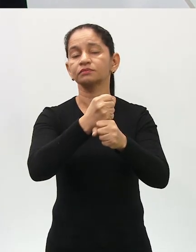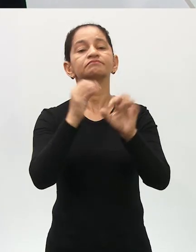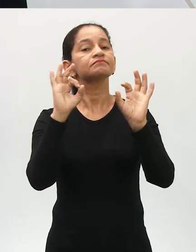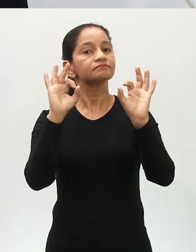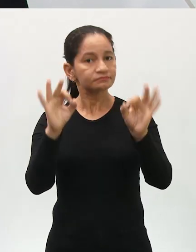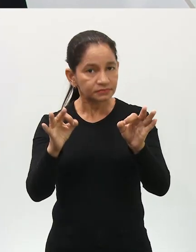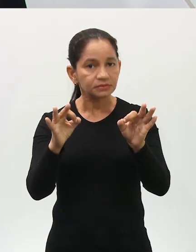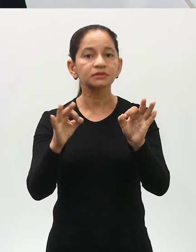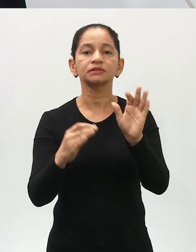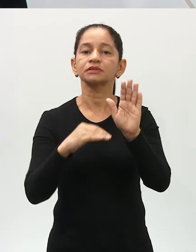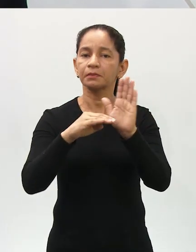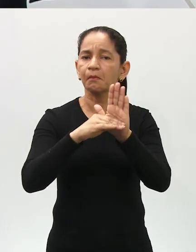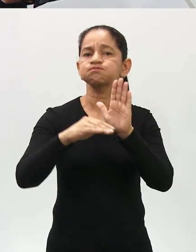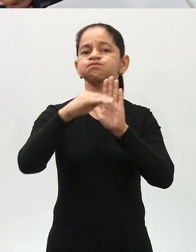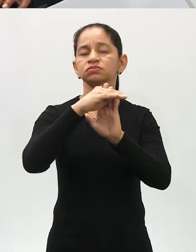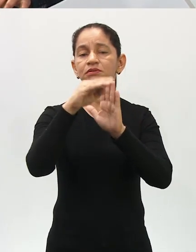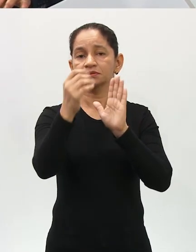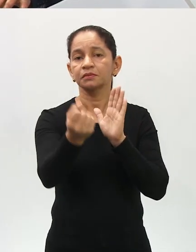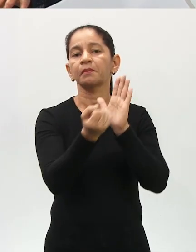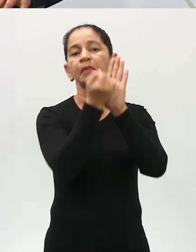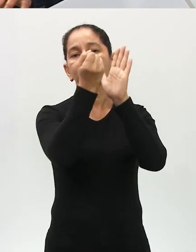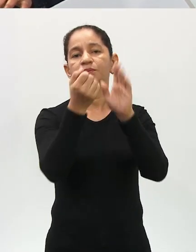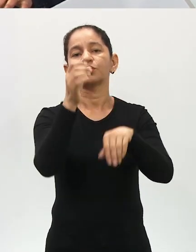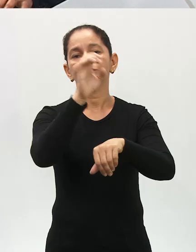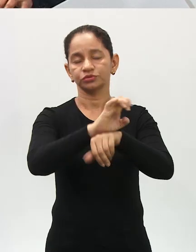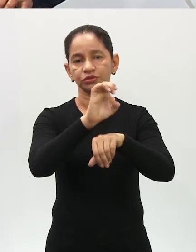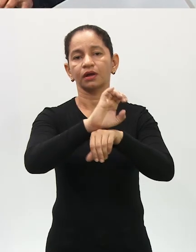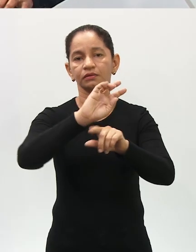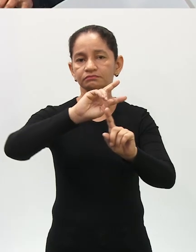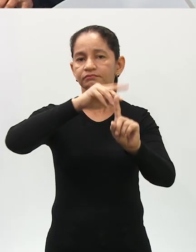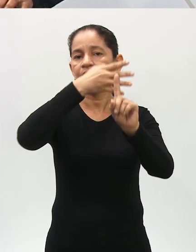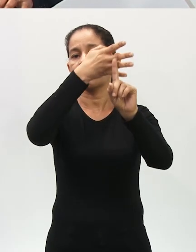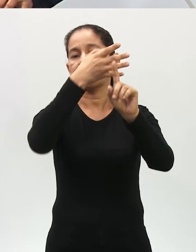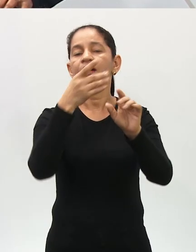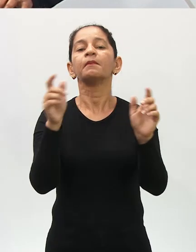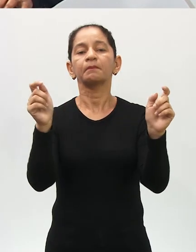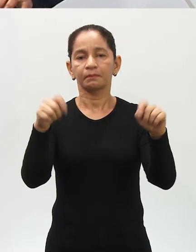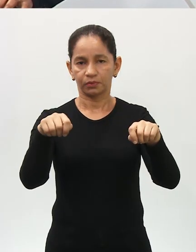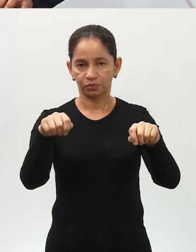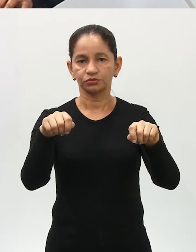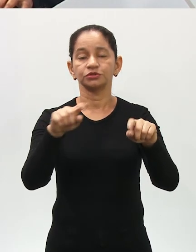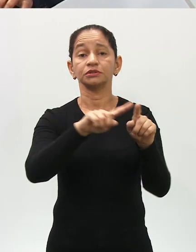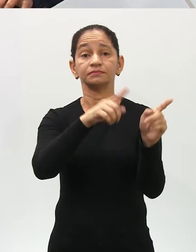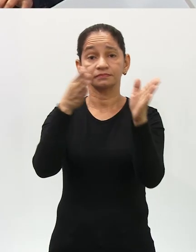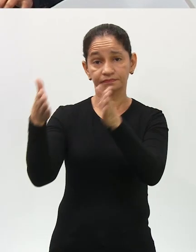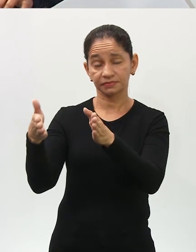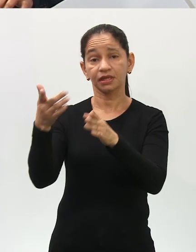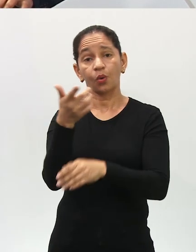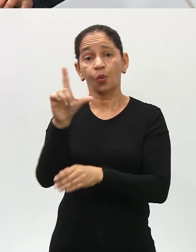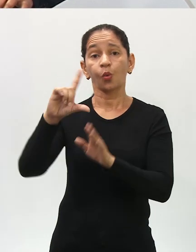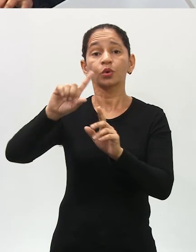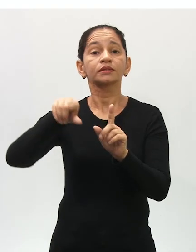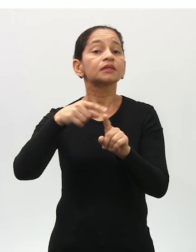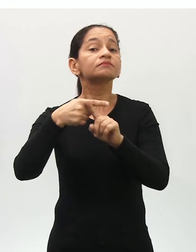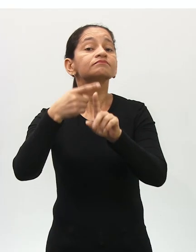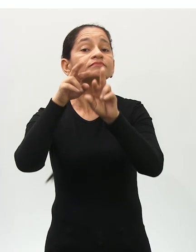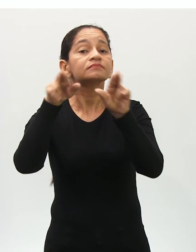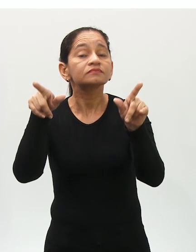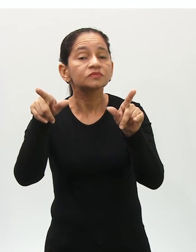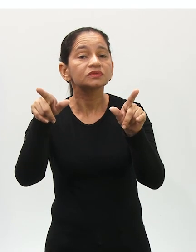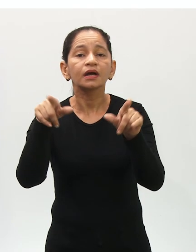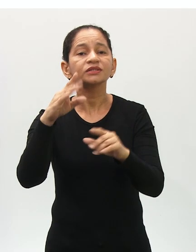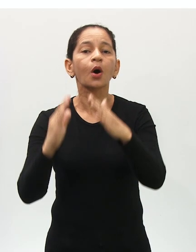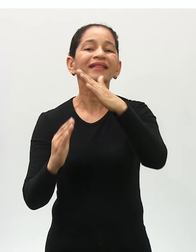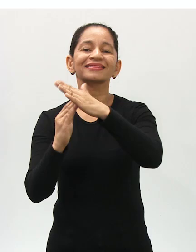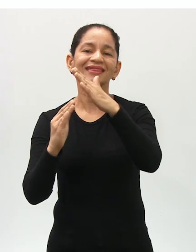nossa definição, que aumentam o patrimônio do Estado. Já as receitas extra-orçamentárias, elas têm um